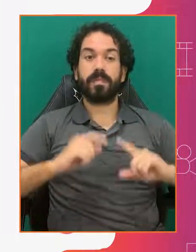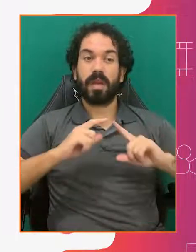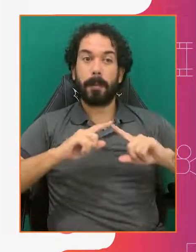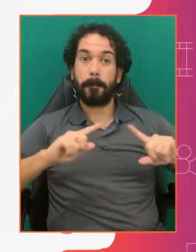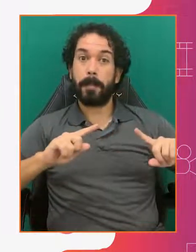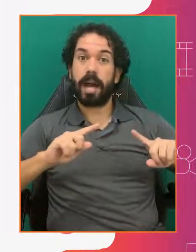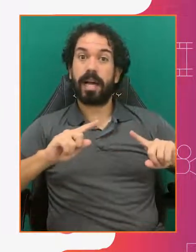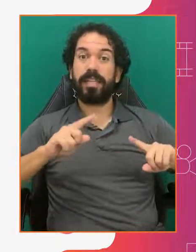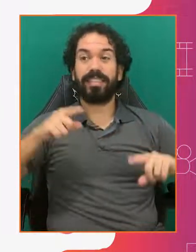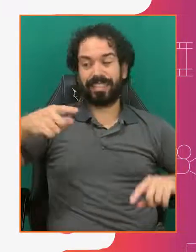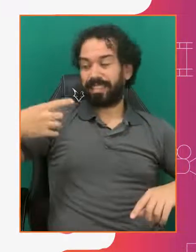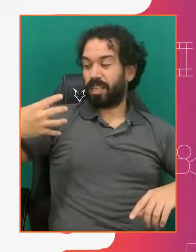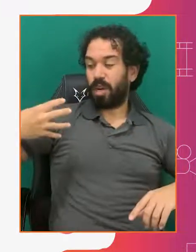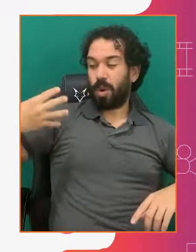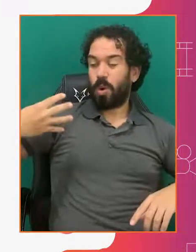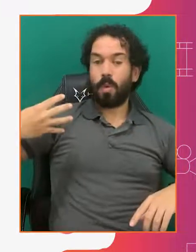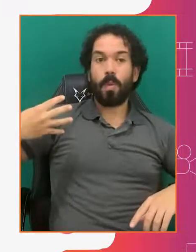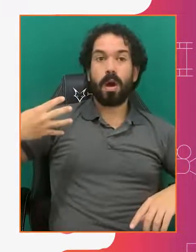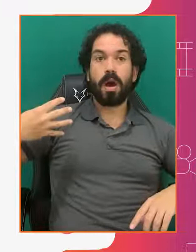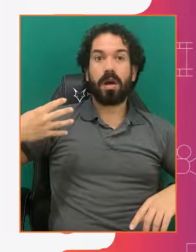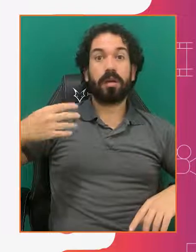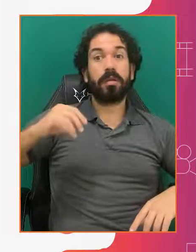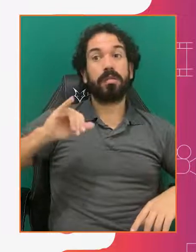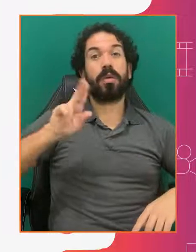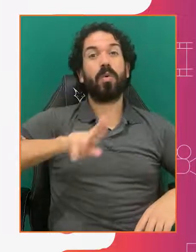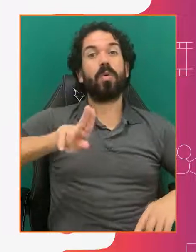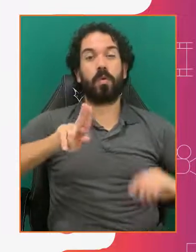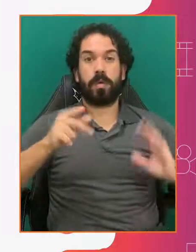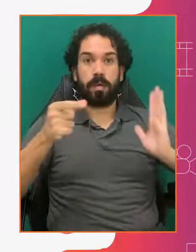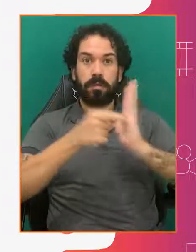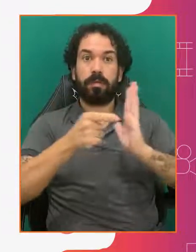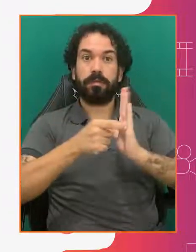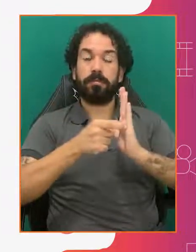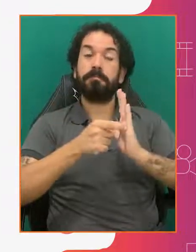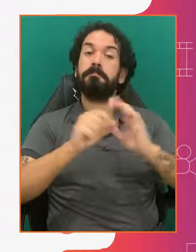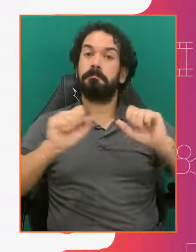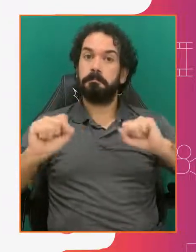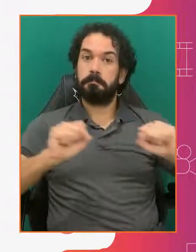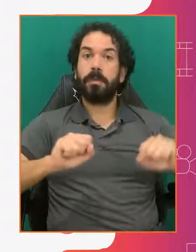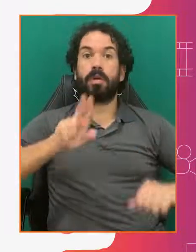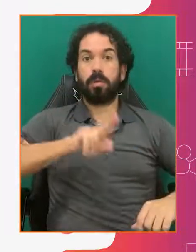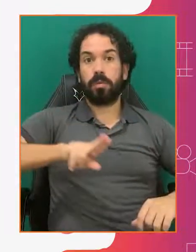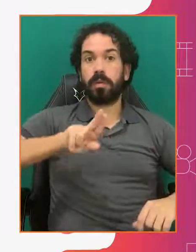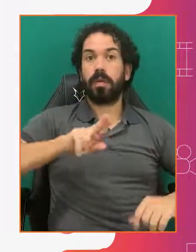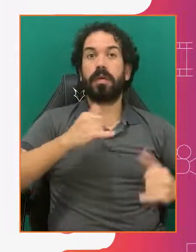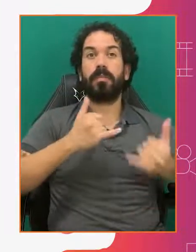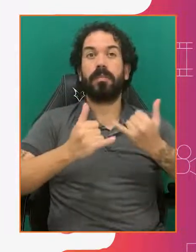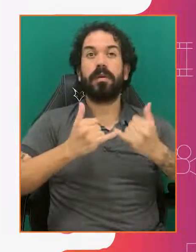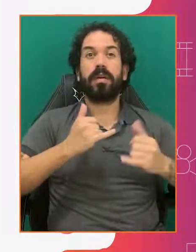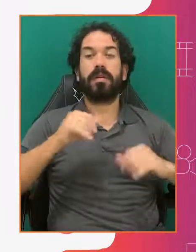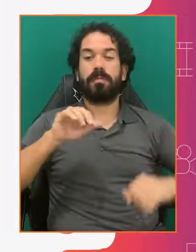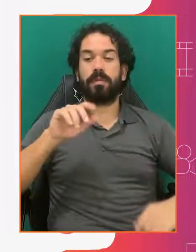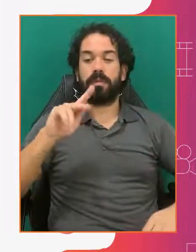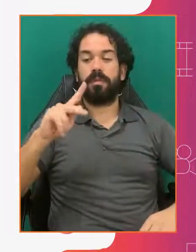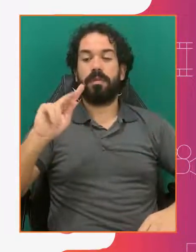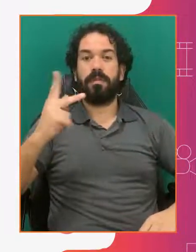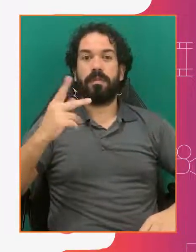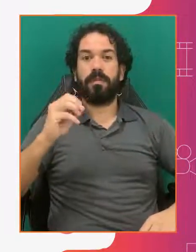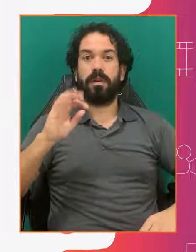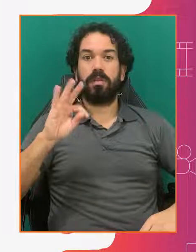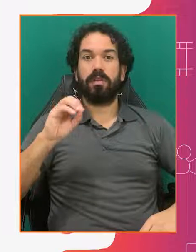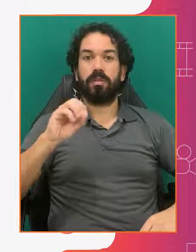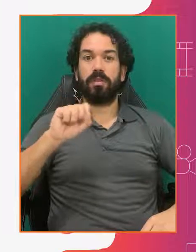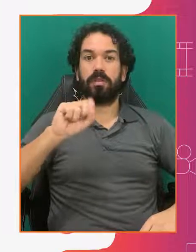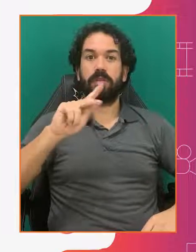Mas, no caso desse princípio, no uso de alguns softwares, ele também pode ser aplicado, como é o caso do Photoshop, por